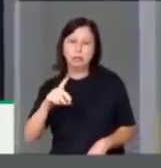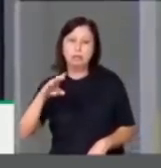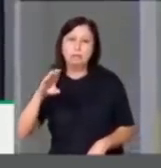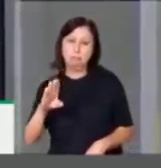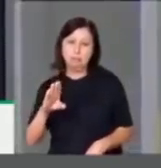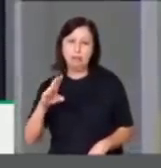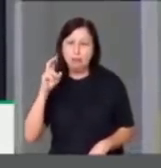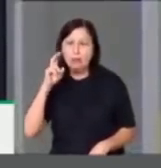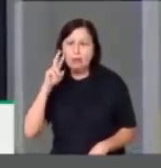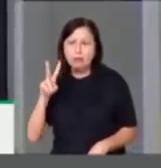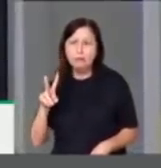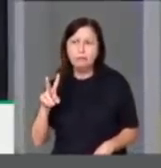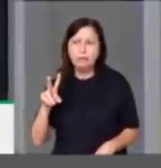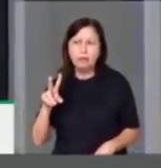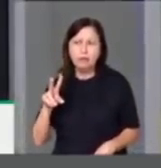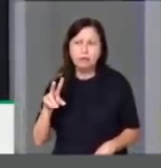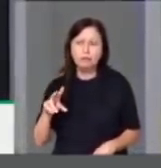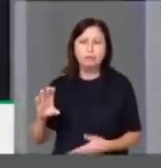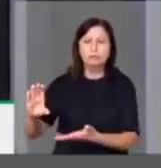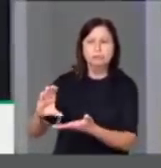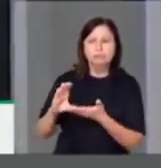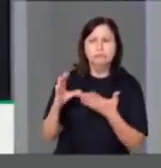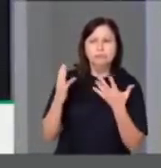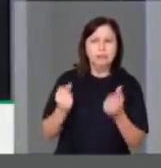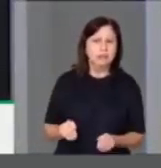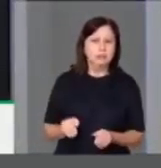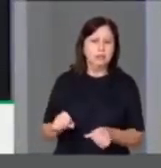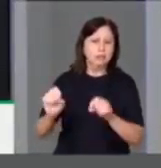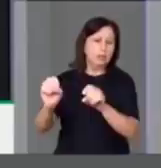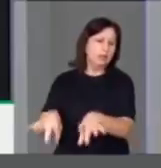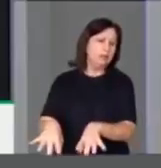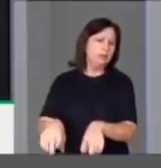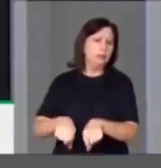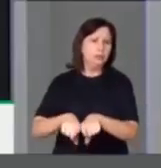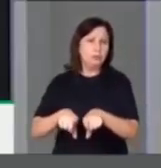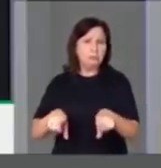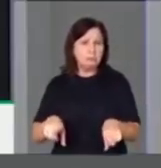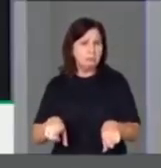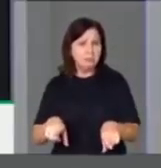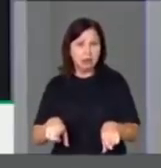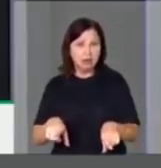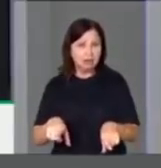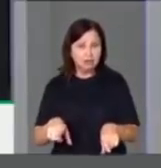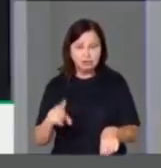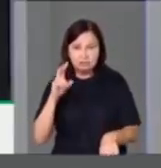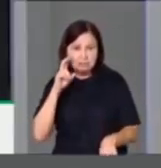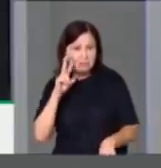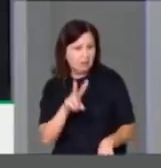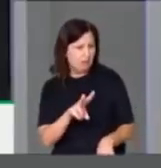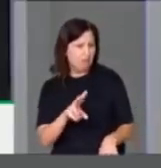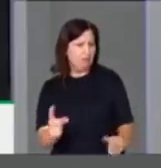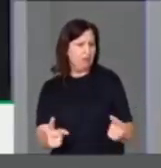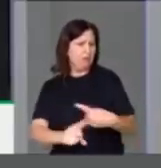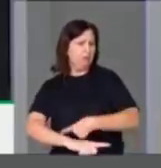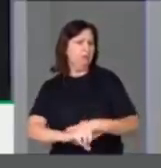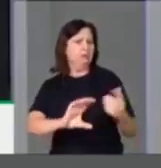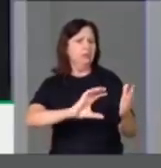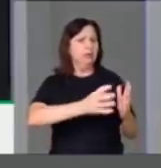vejo parlamentares abrindo mão de todos os privilégios. Agora, em nenhum dos partidos de esquerda eu vejo a mesma coisa